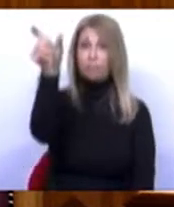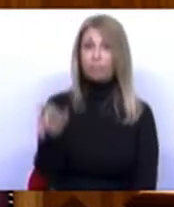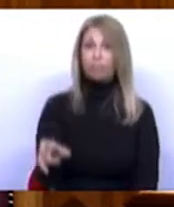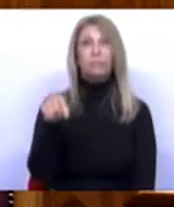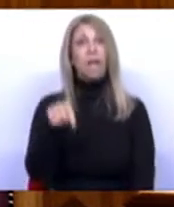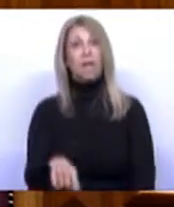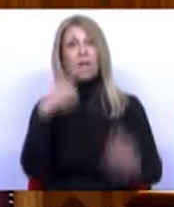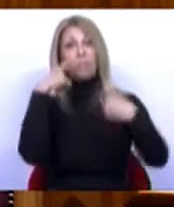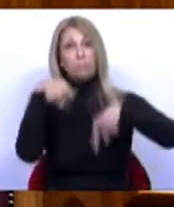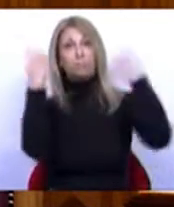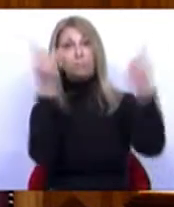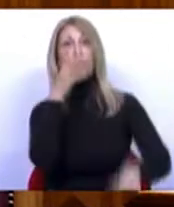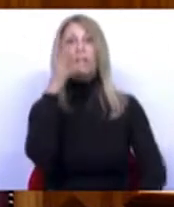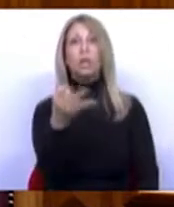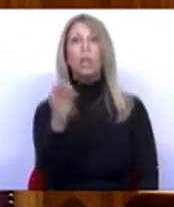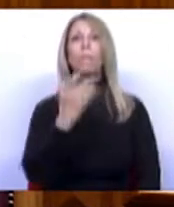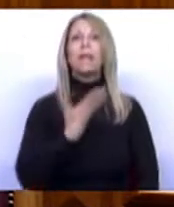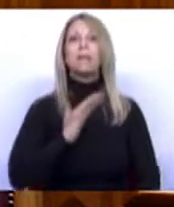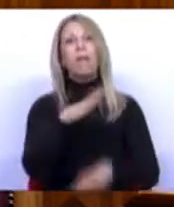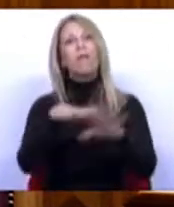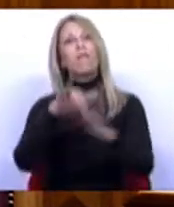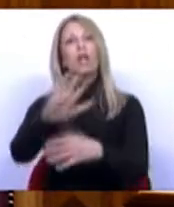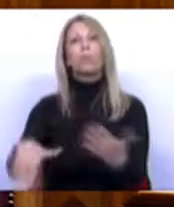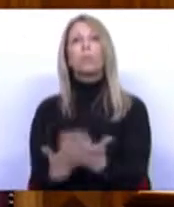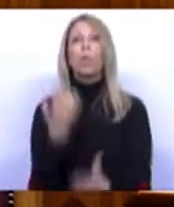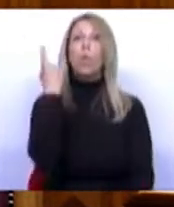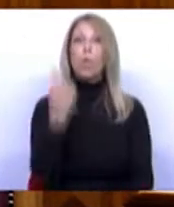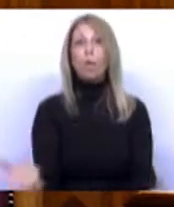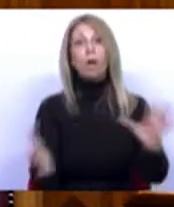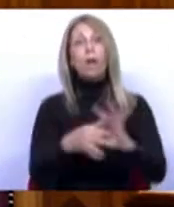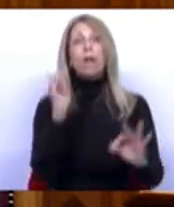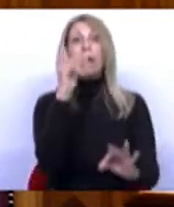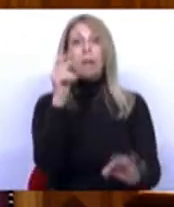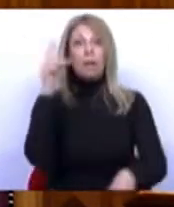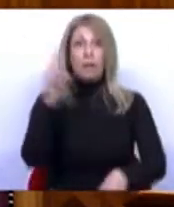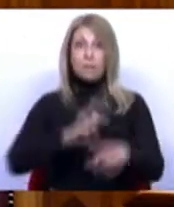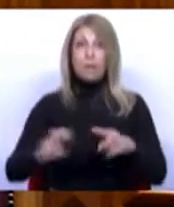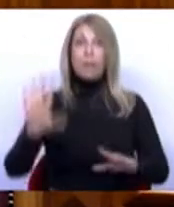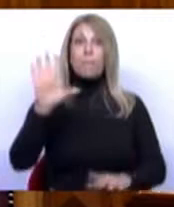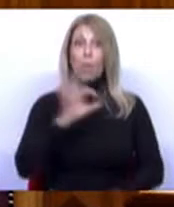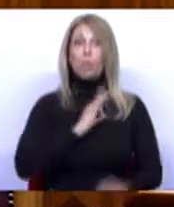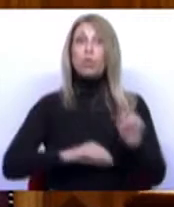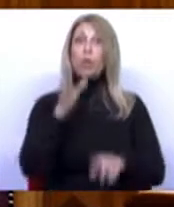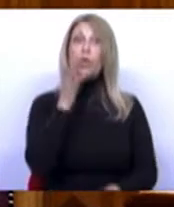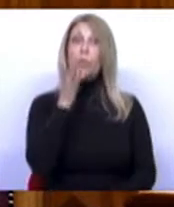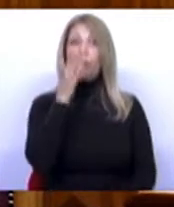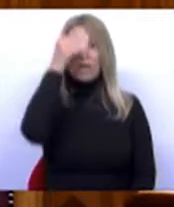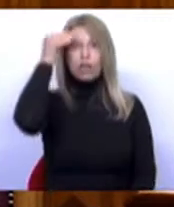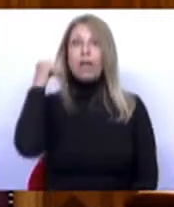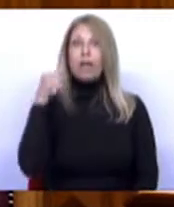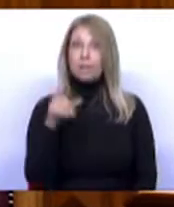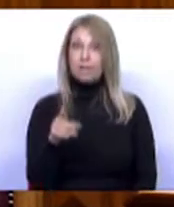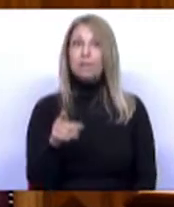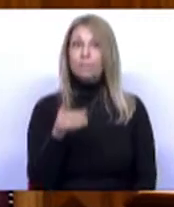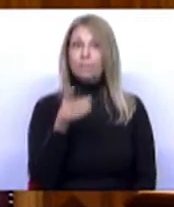vem aqui anunciar que o PSD faz uma proposta relativamente ao IVA da eletricidade. Mas o Sr. Deputado, aquilo que se esquece